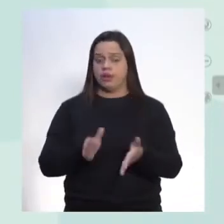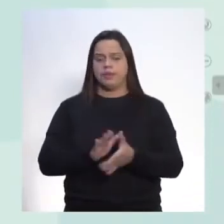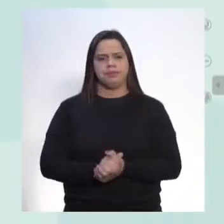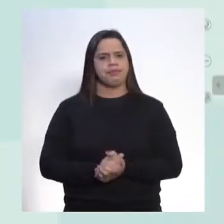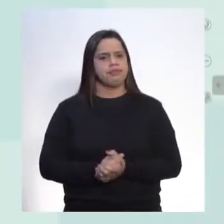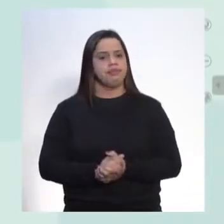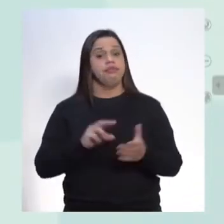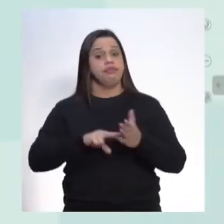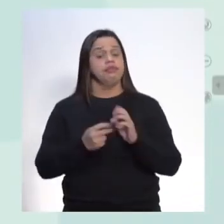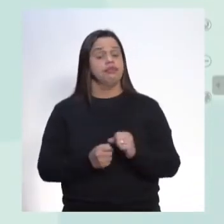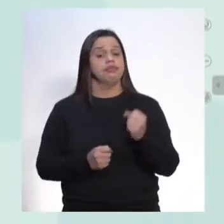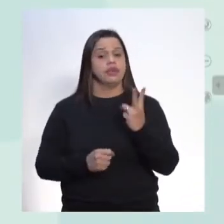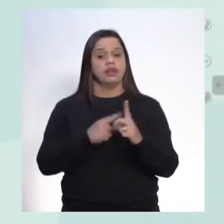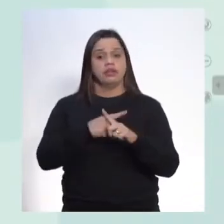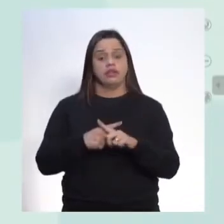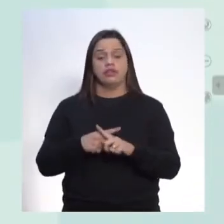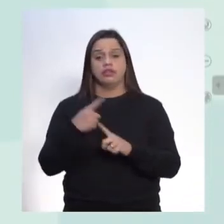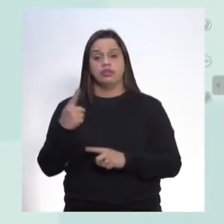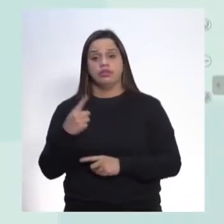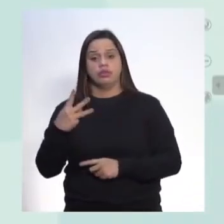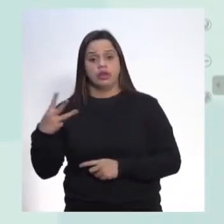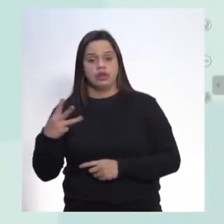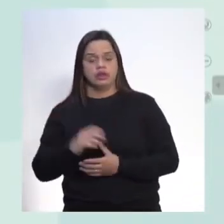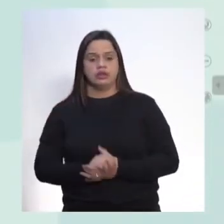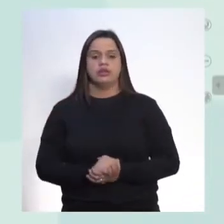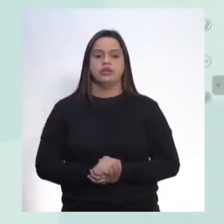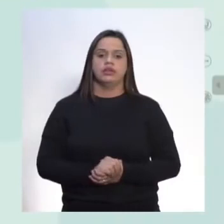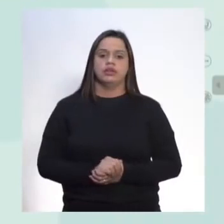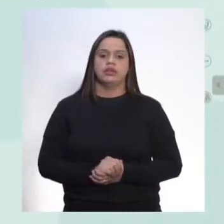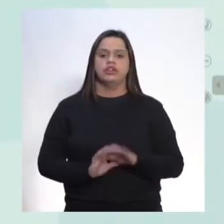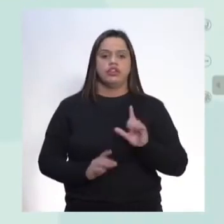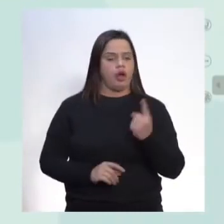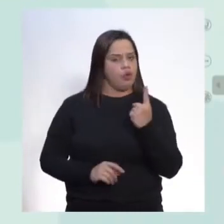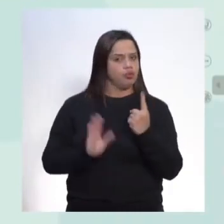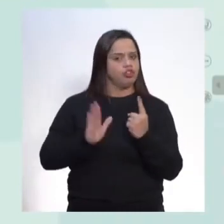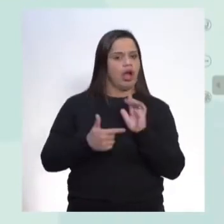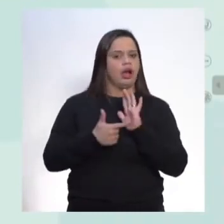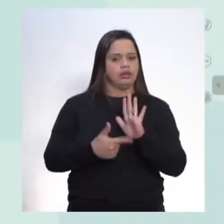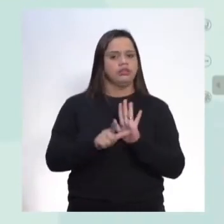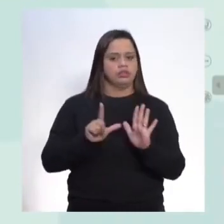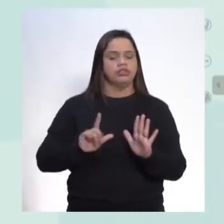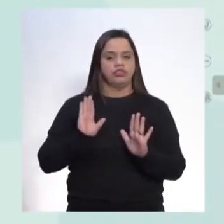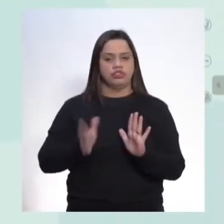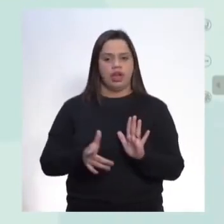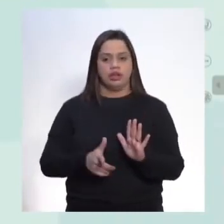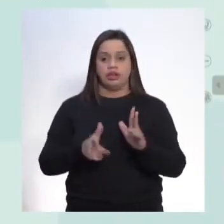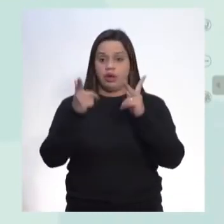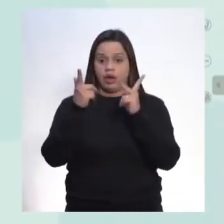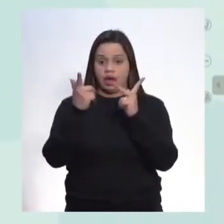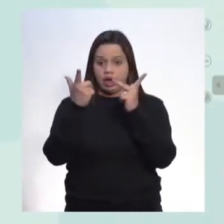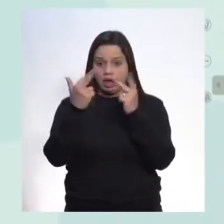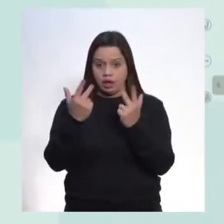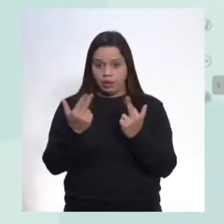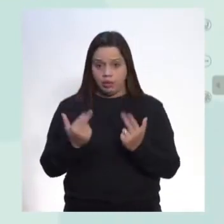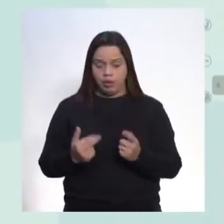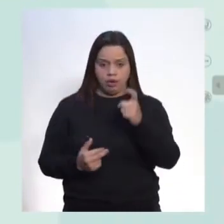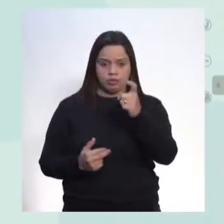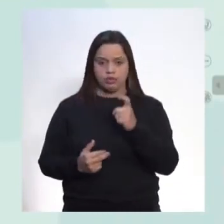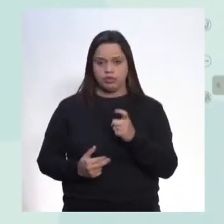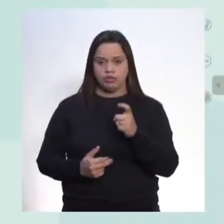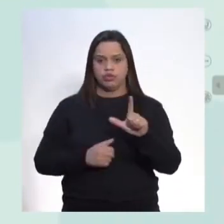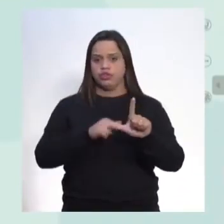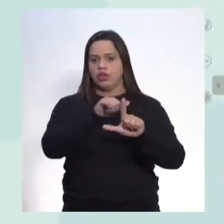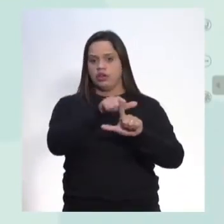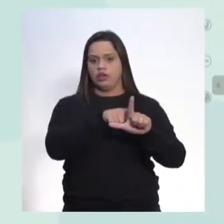seja, 3 vezes 1, temos o 3. Ó, o 1 aqui ó, já tinha sido dado lá anteriormente, ó, tá vendo? Eles são os mesmos, ó, tá, perceba? Ó. Deixa